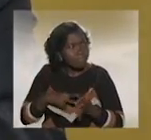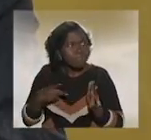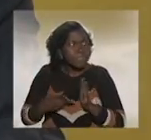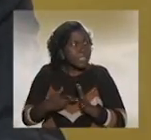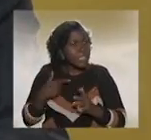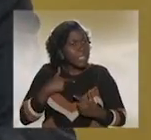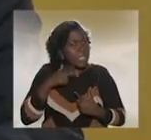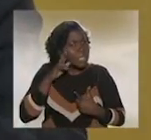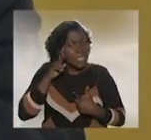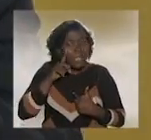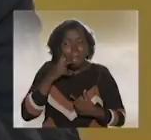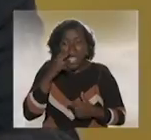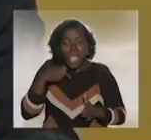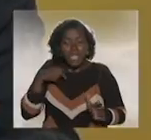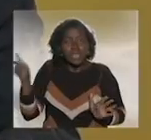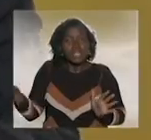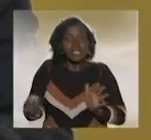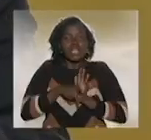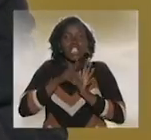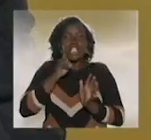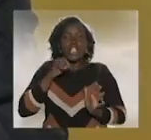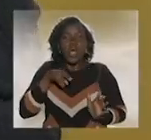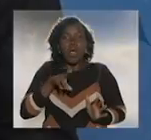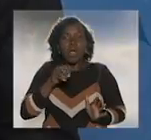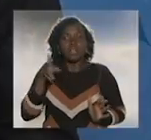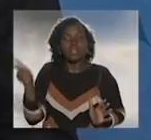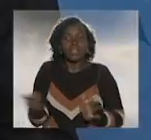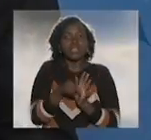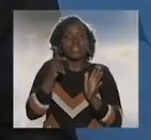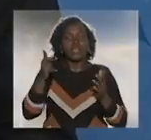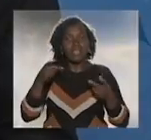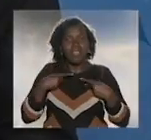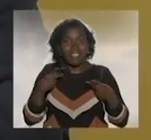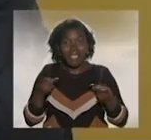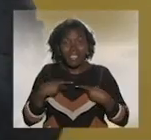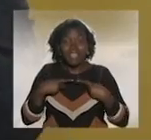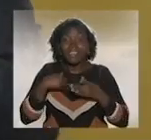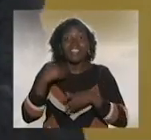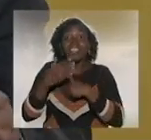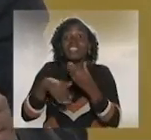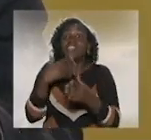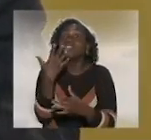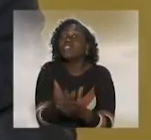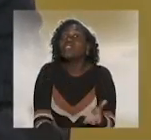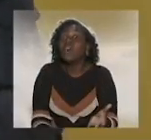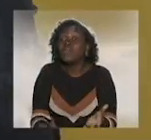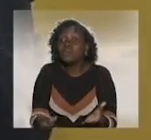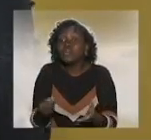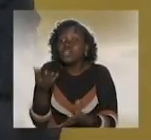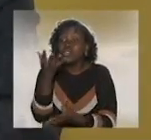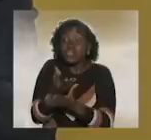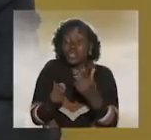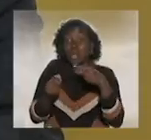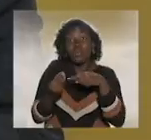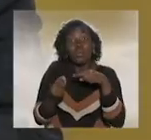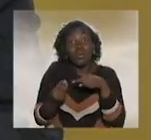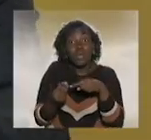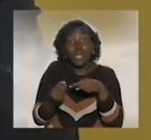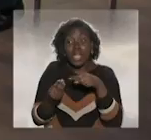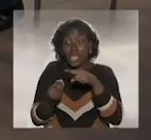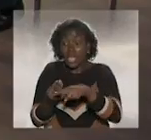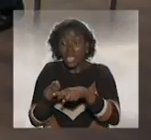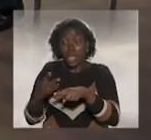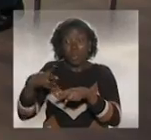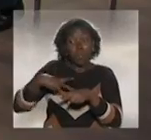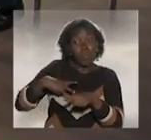apenas um dirigente, ele é um proprietário. Passa a ser dono, né? Aquilo lhe pertence. E aí desaparece completamente essa necessária barreira entre o